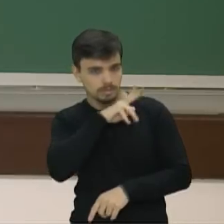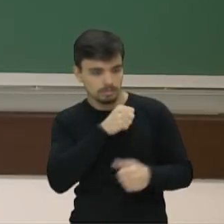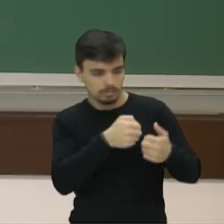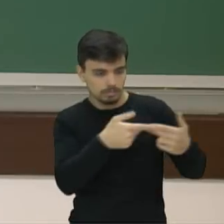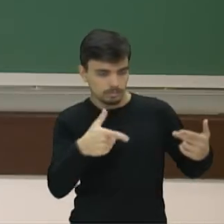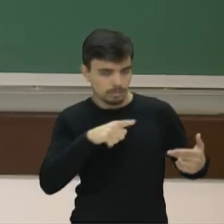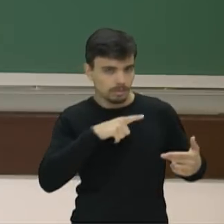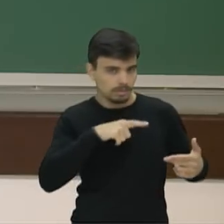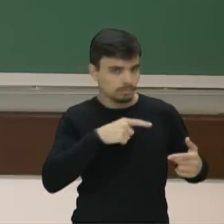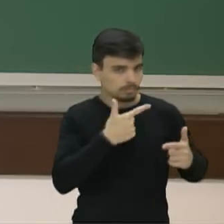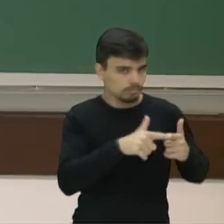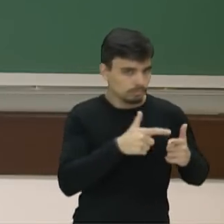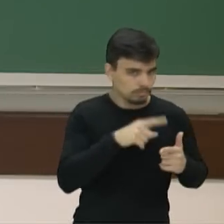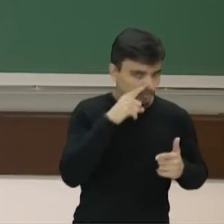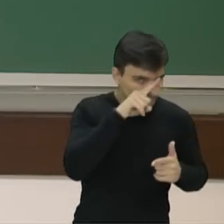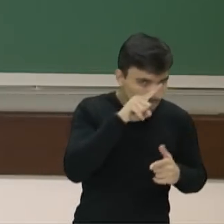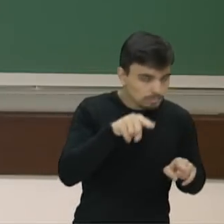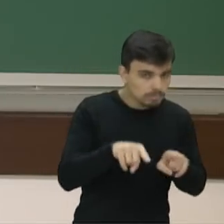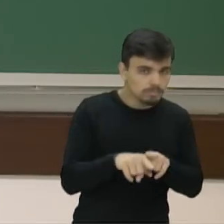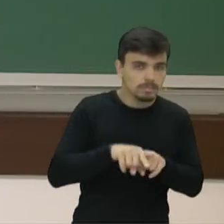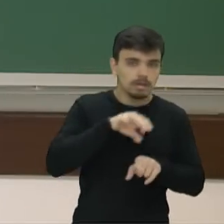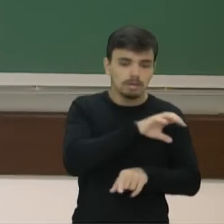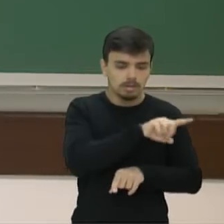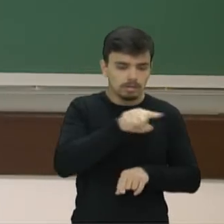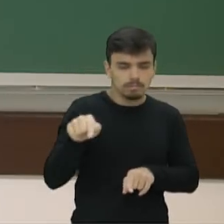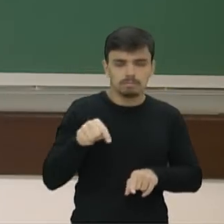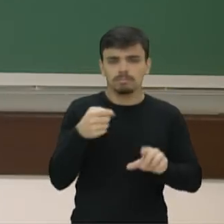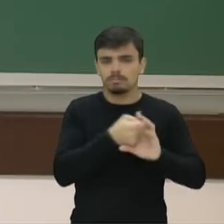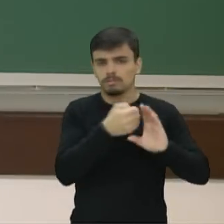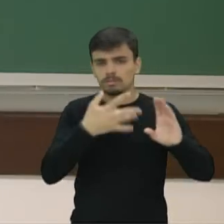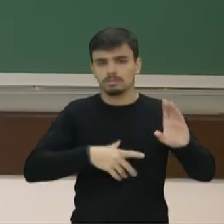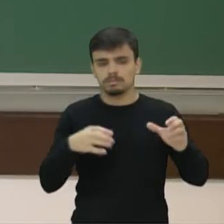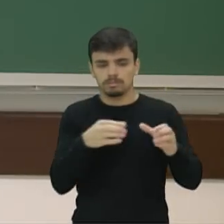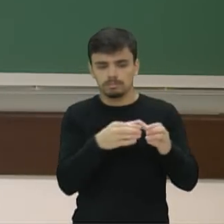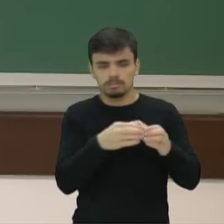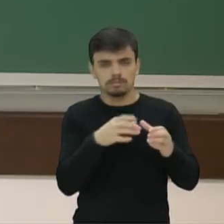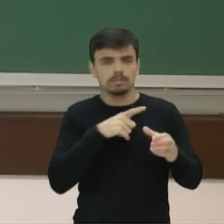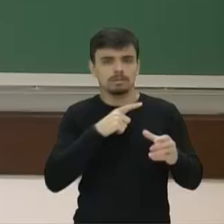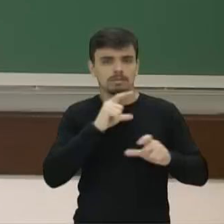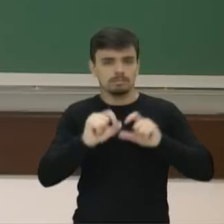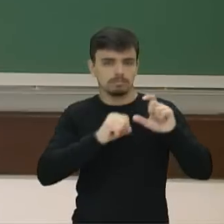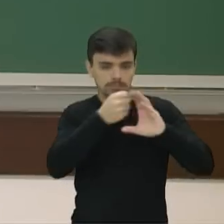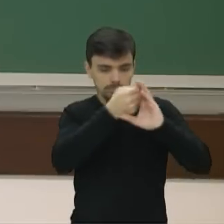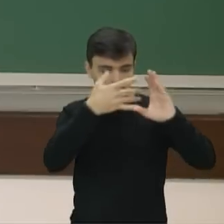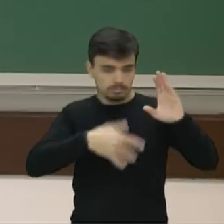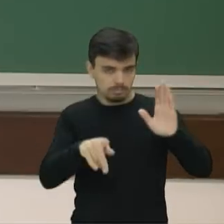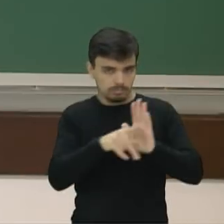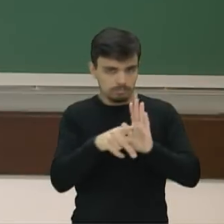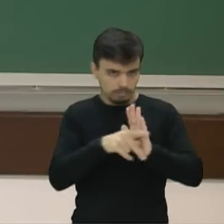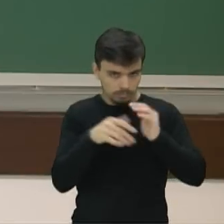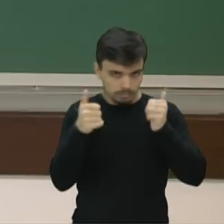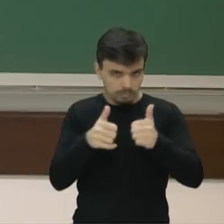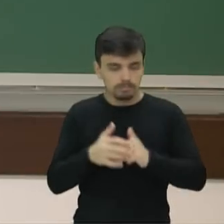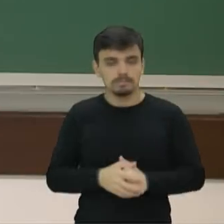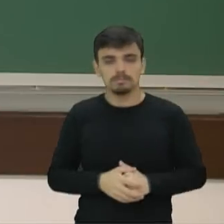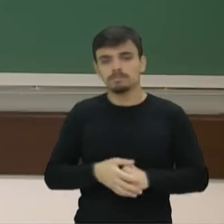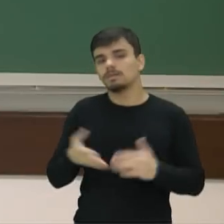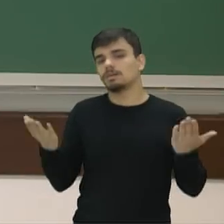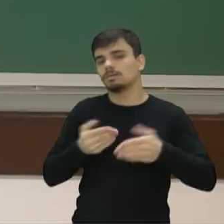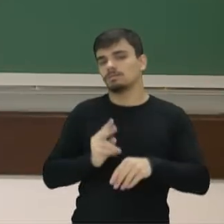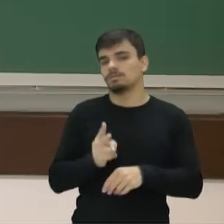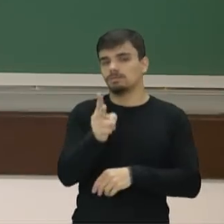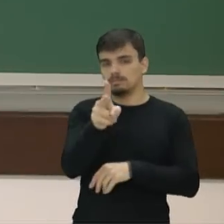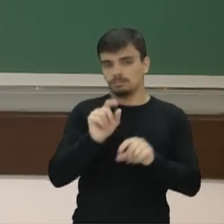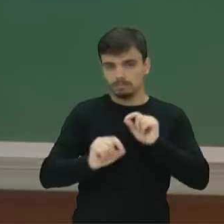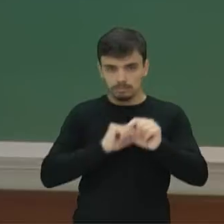em risco. Então, cada uma dessas categorias ali vai ter uma característica própria. Continuando aqui,